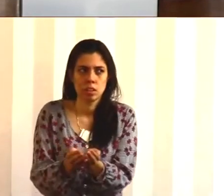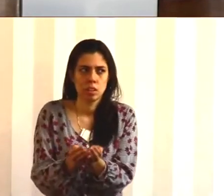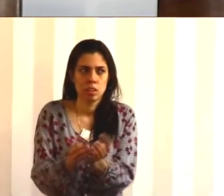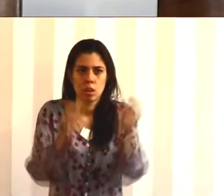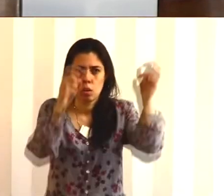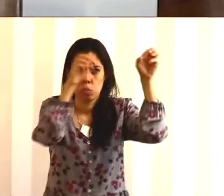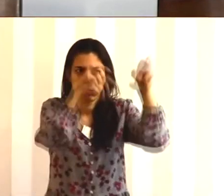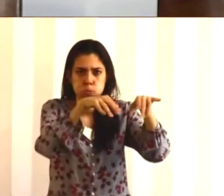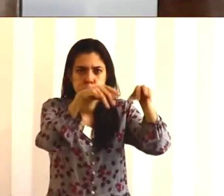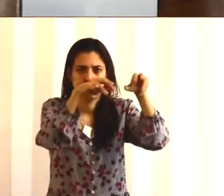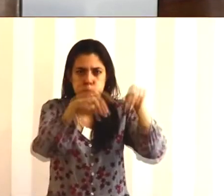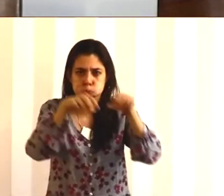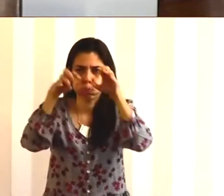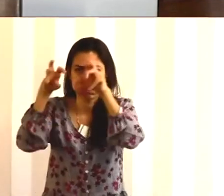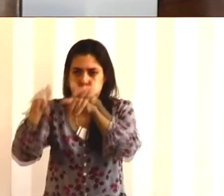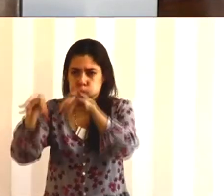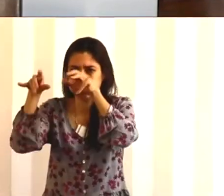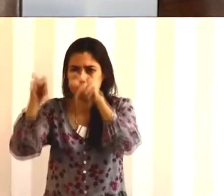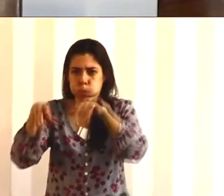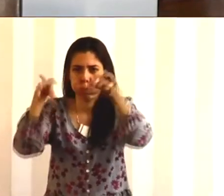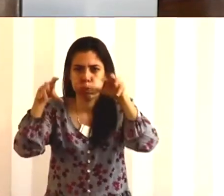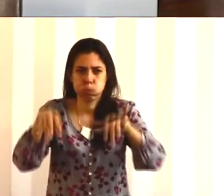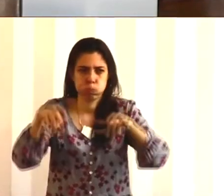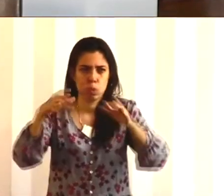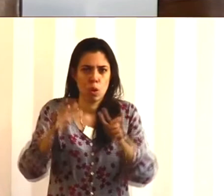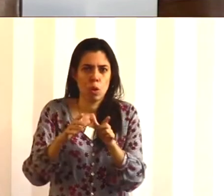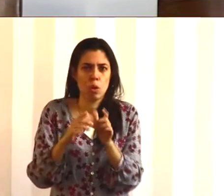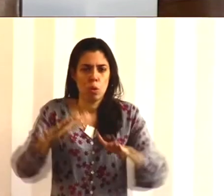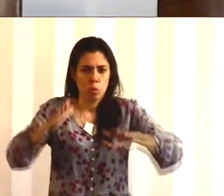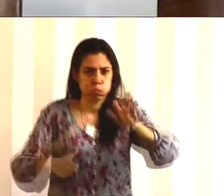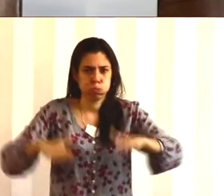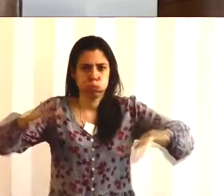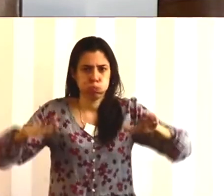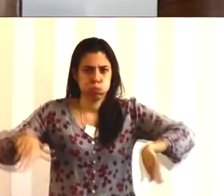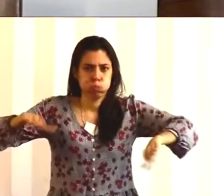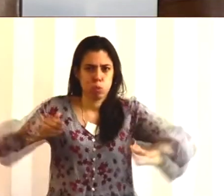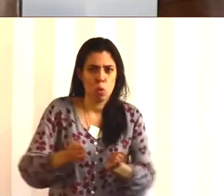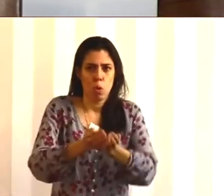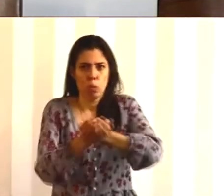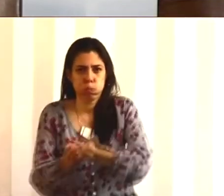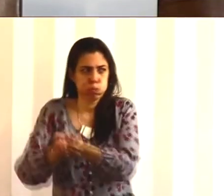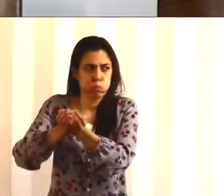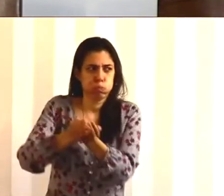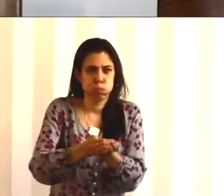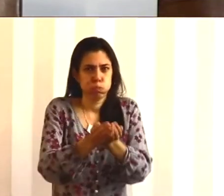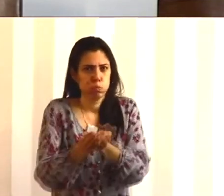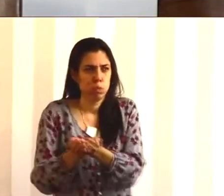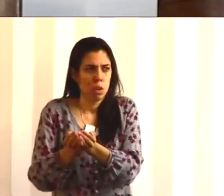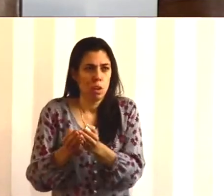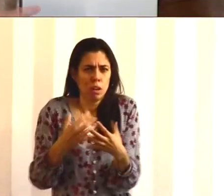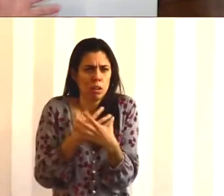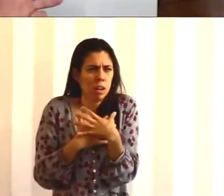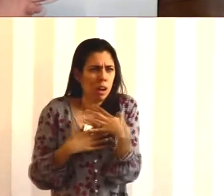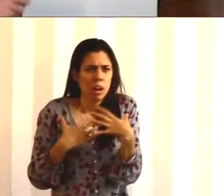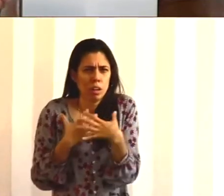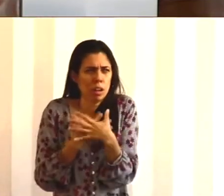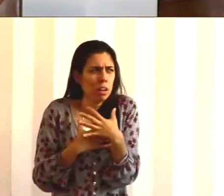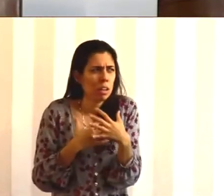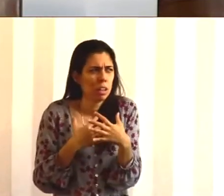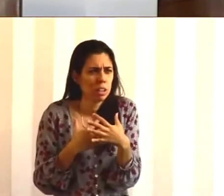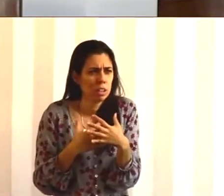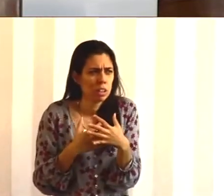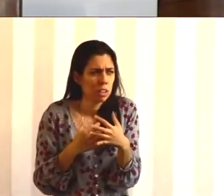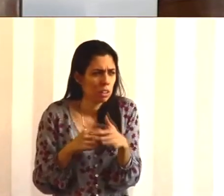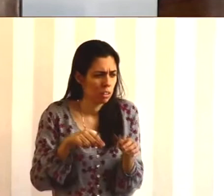estavam inconformados porque Jesus estava dormindo, e eles vão, acordam Jesus e falam: Jesus, nos